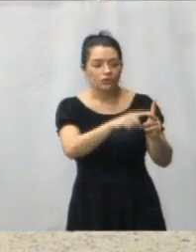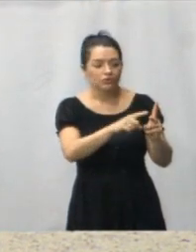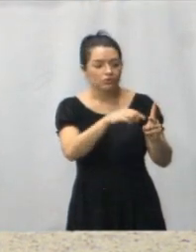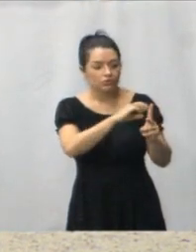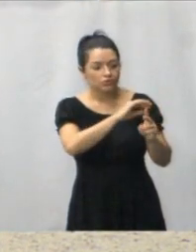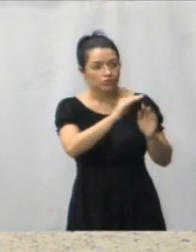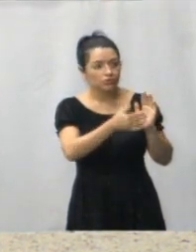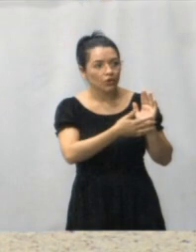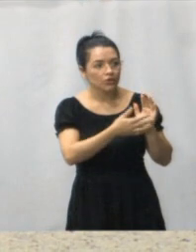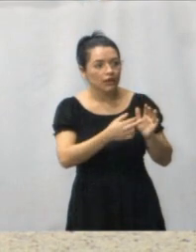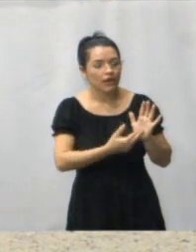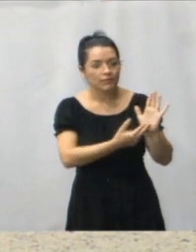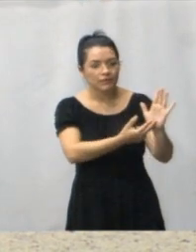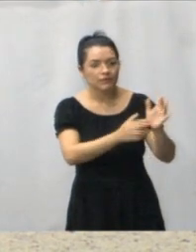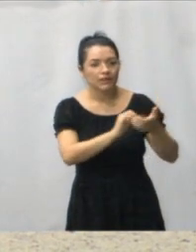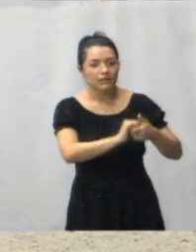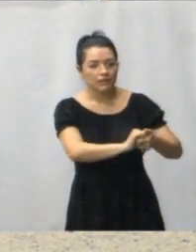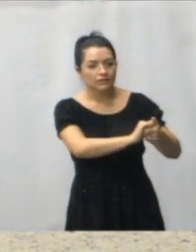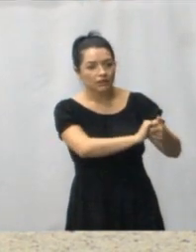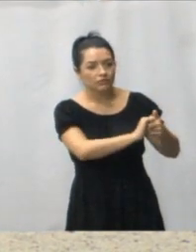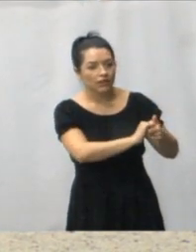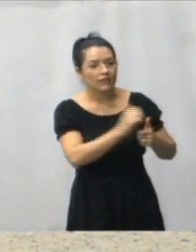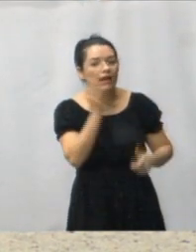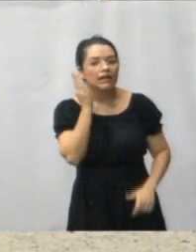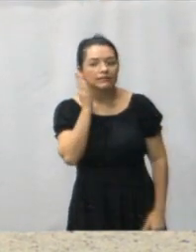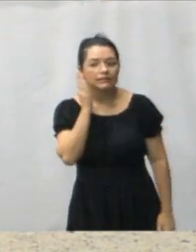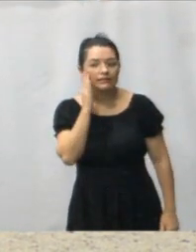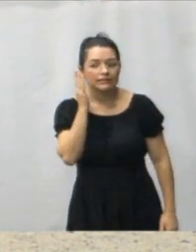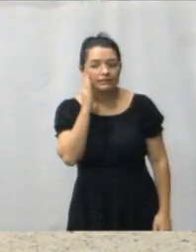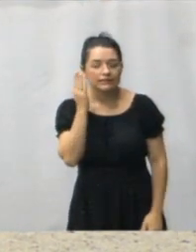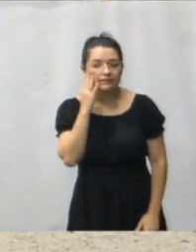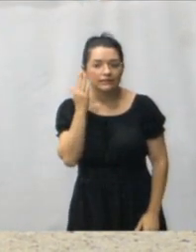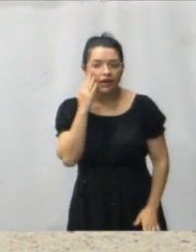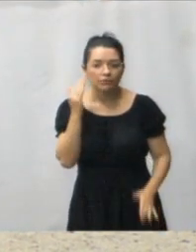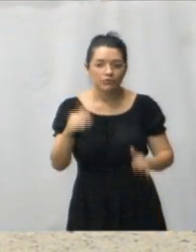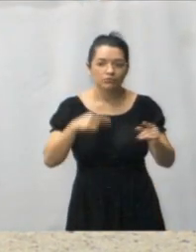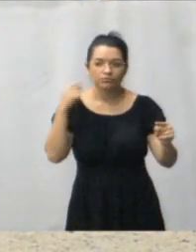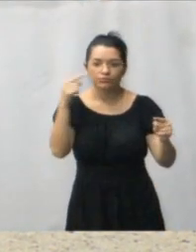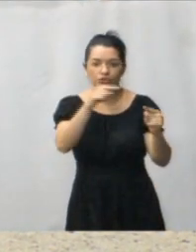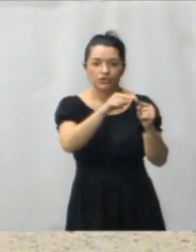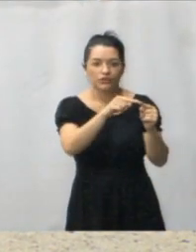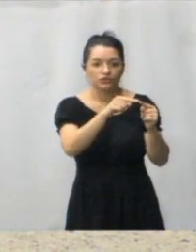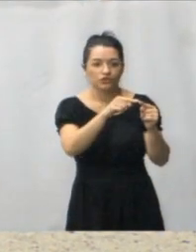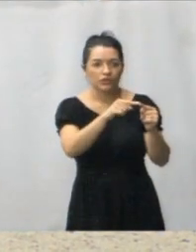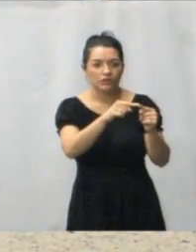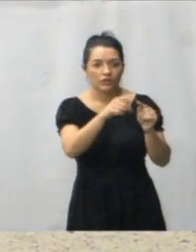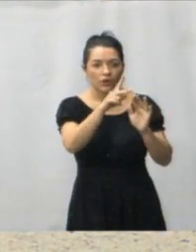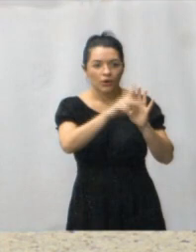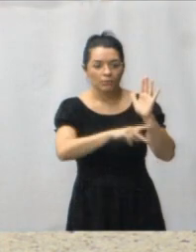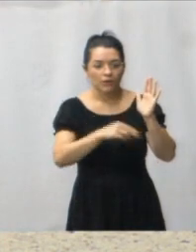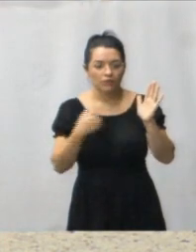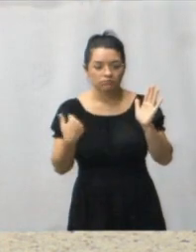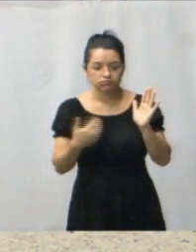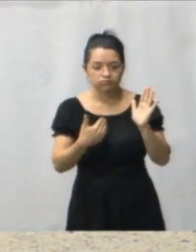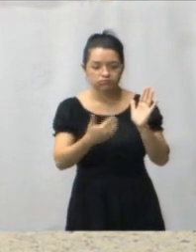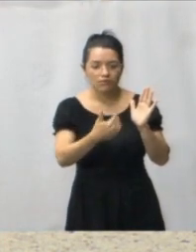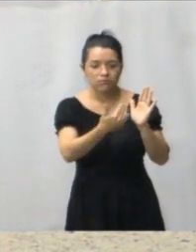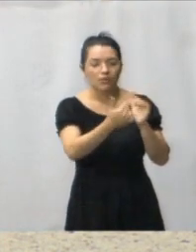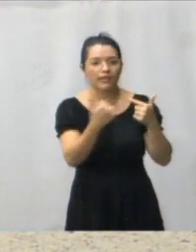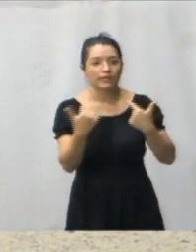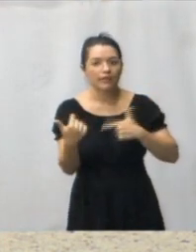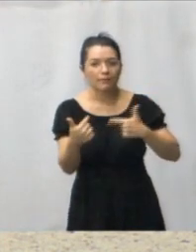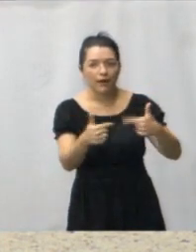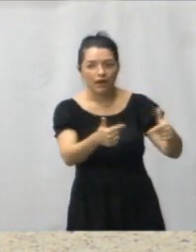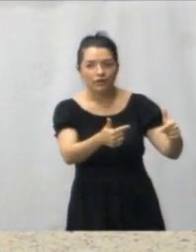sabe que a cereja do bolo é o plano de carreira, que a gente vai continuar pedindo ao prefeito, a gente vai continuar acompanhando, mas